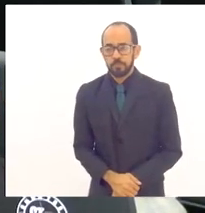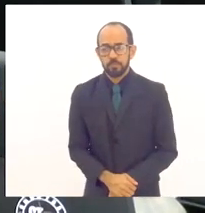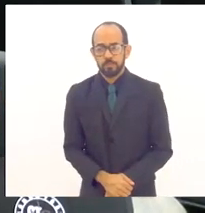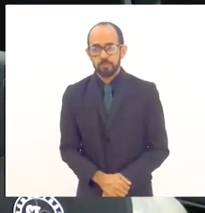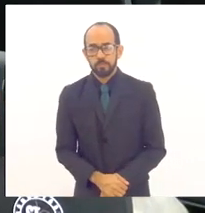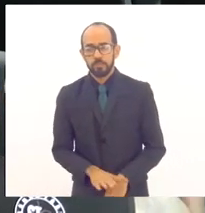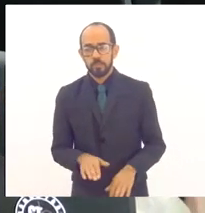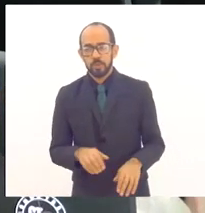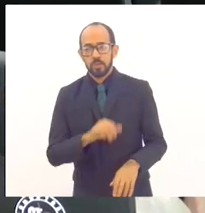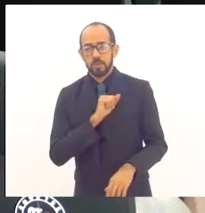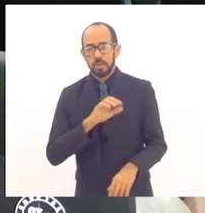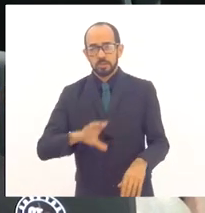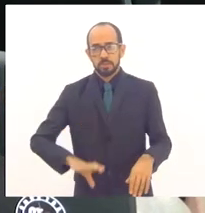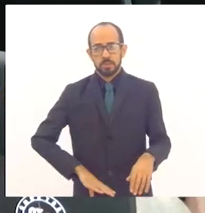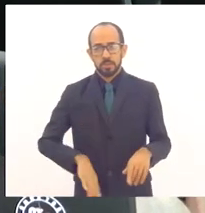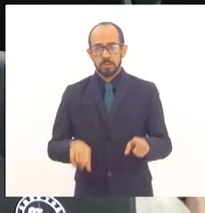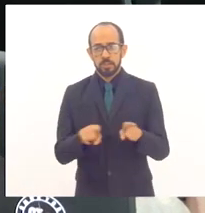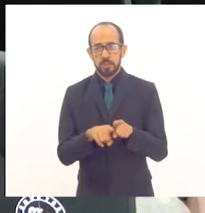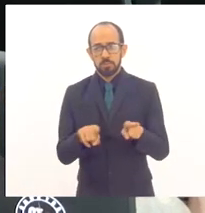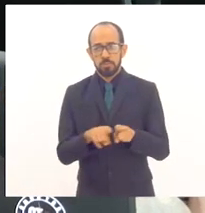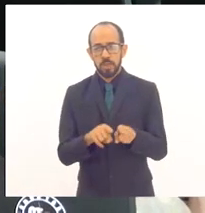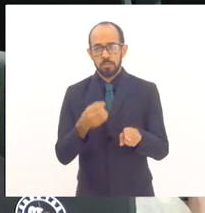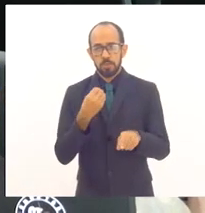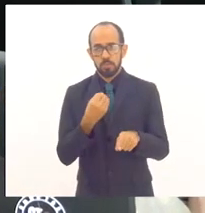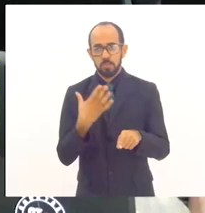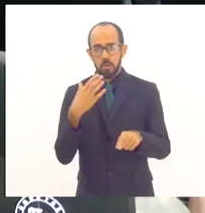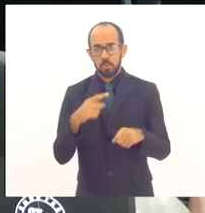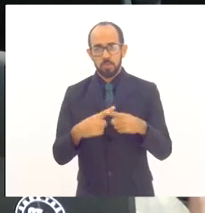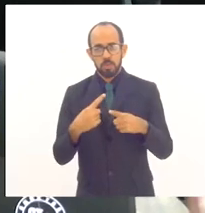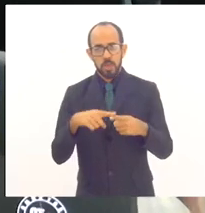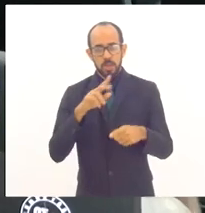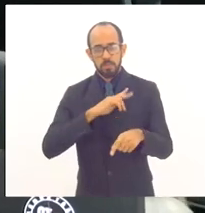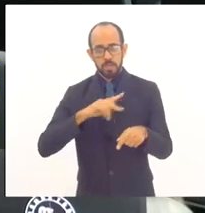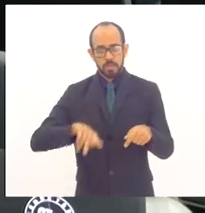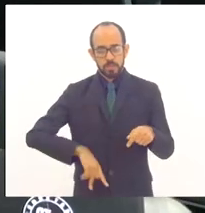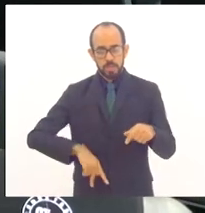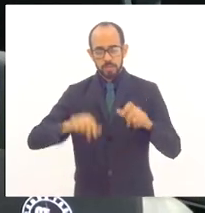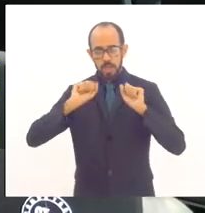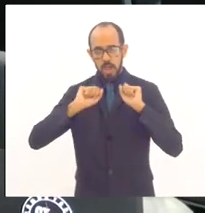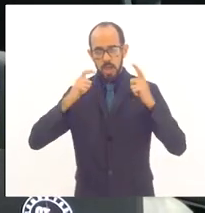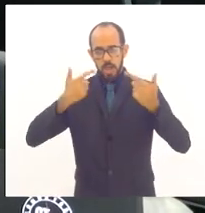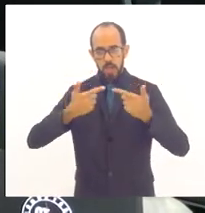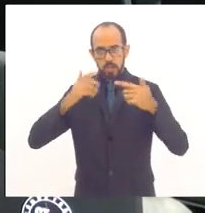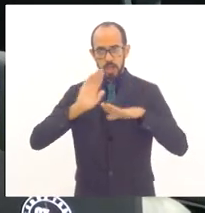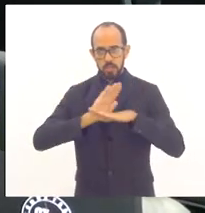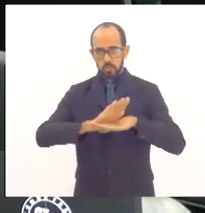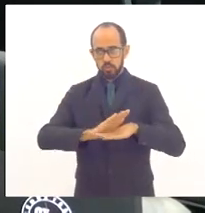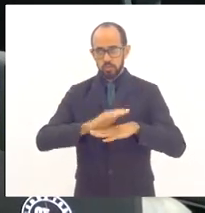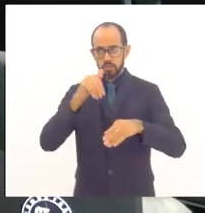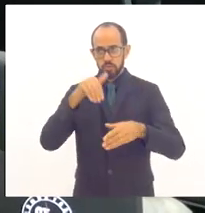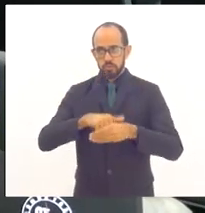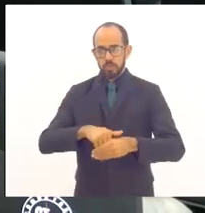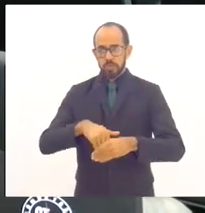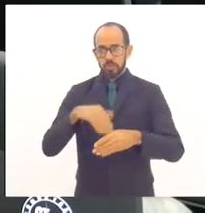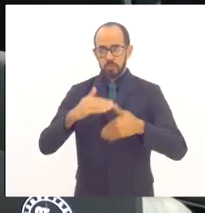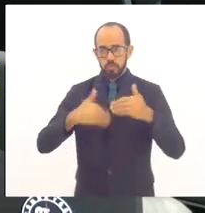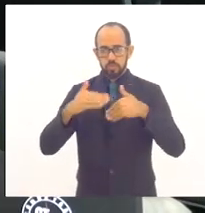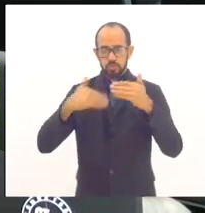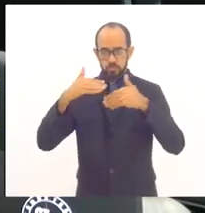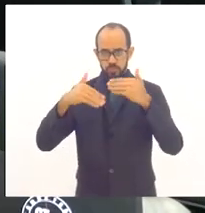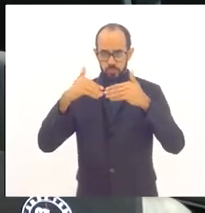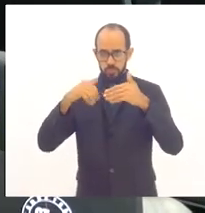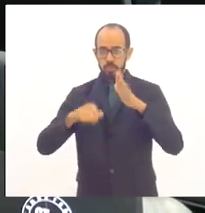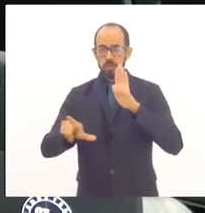No caso do André, também tem uma vantagem suplementar, que ele, sendo presidente da Assembleia, vai ajudar a tramitação do nosso projeto.